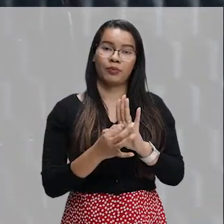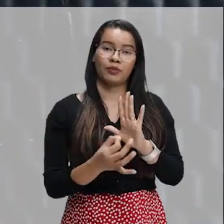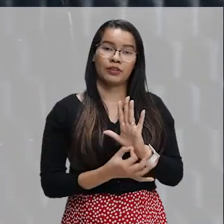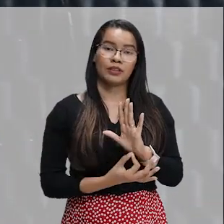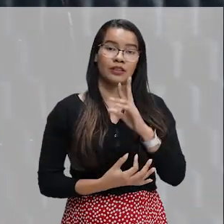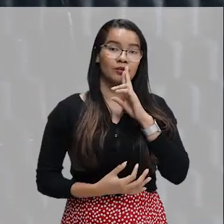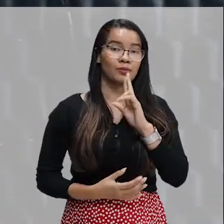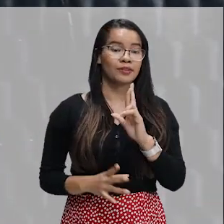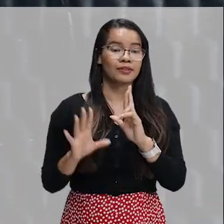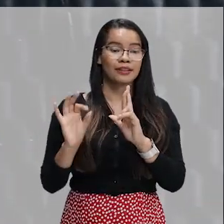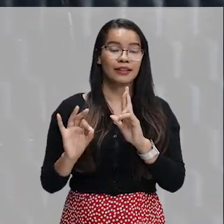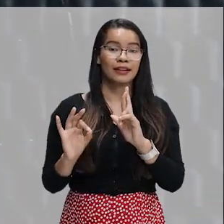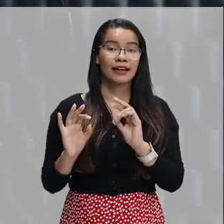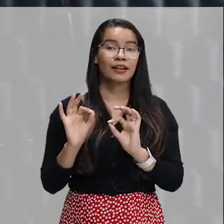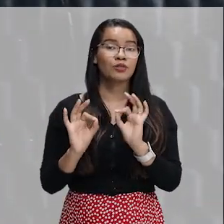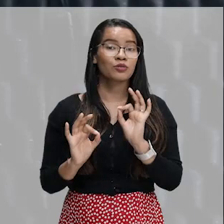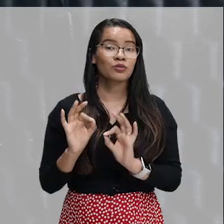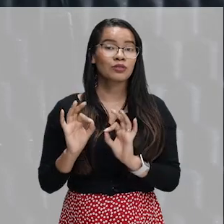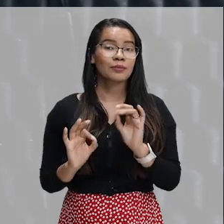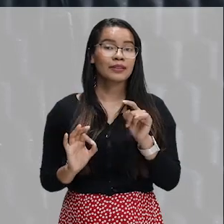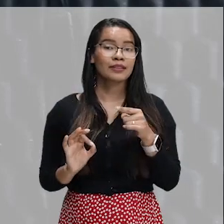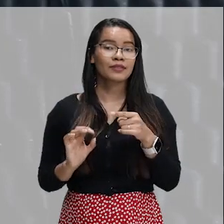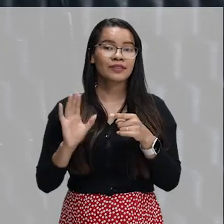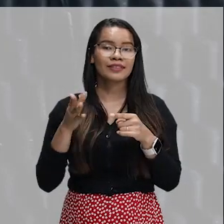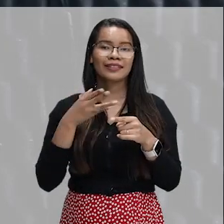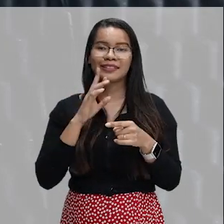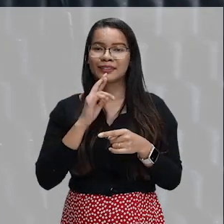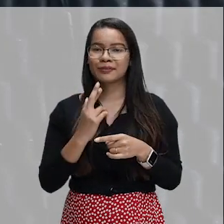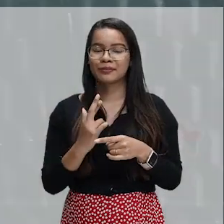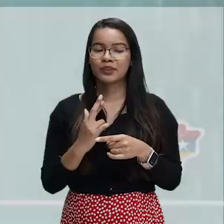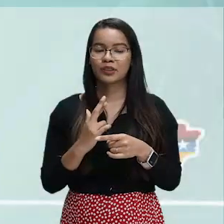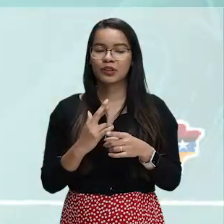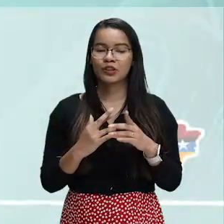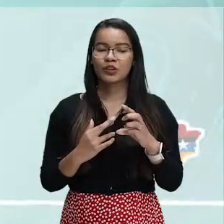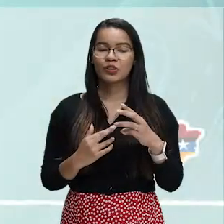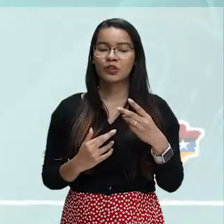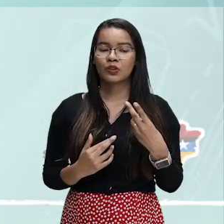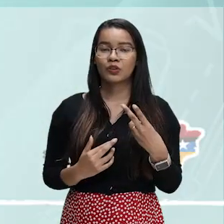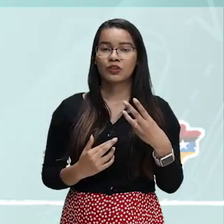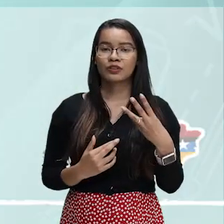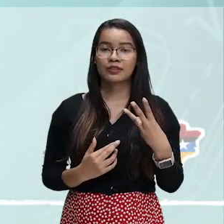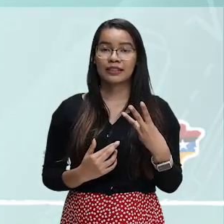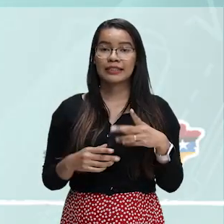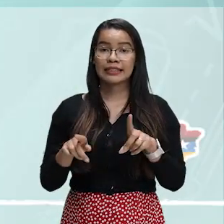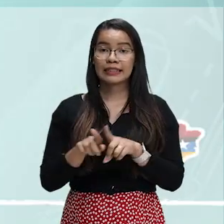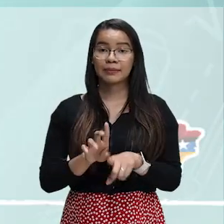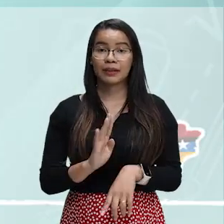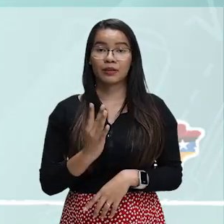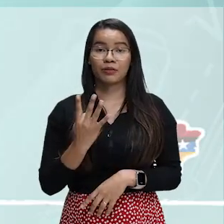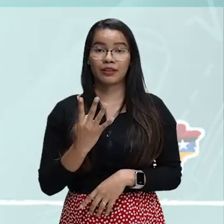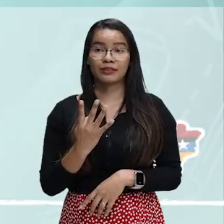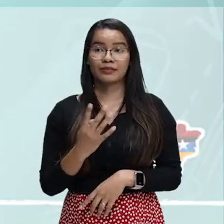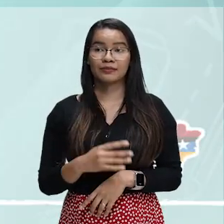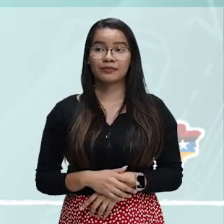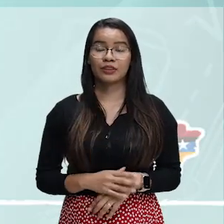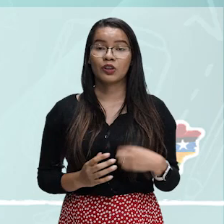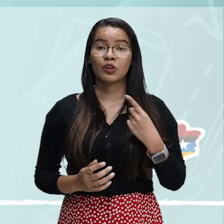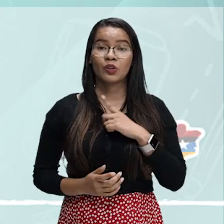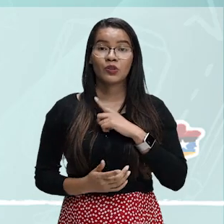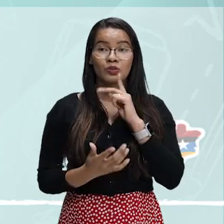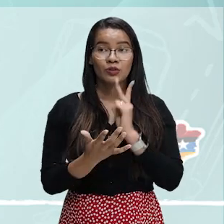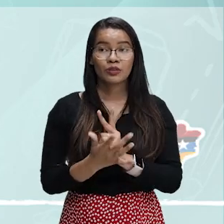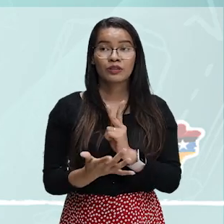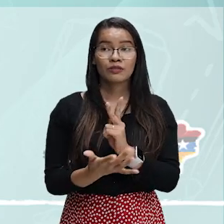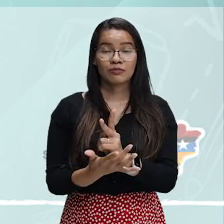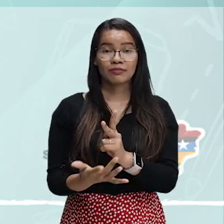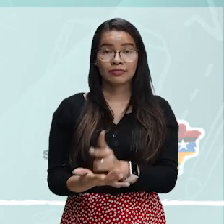resposta certa é justamente essa aí que você falou. 2, 3 e 4, né? Vamos continuar